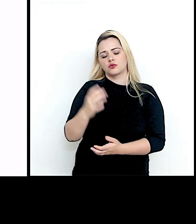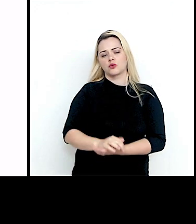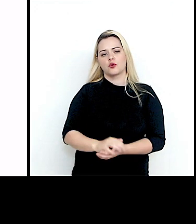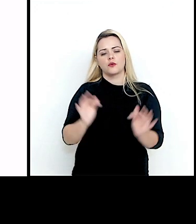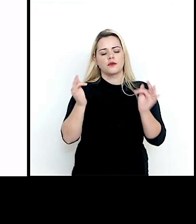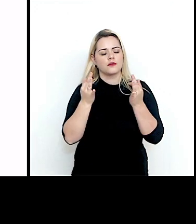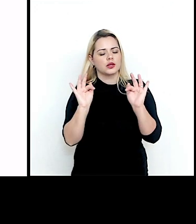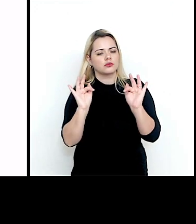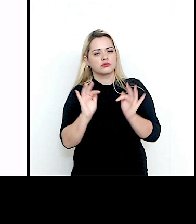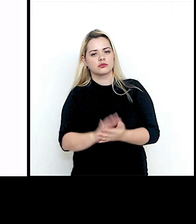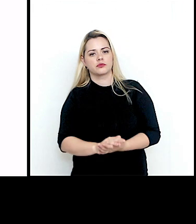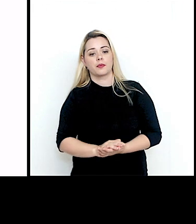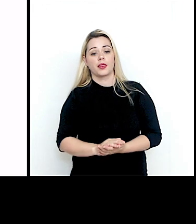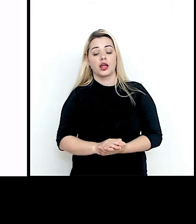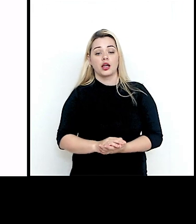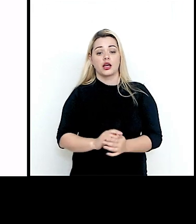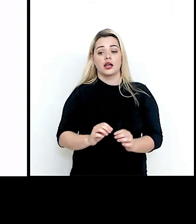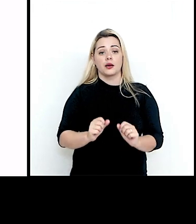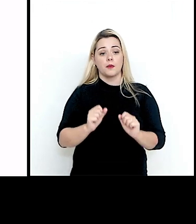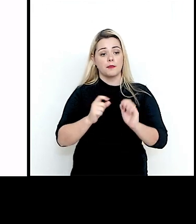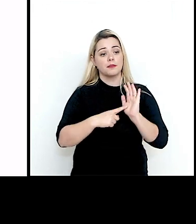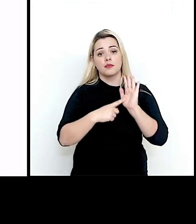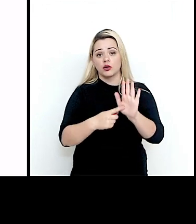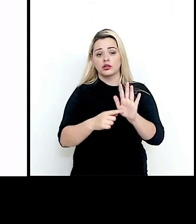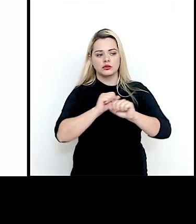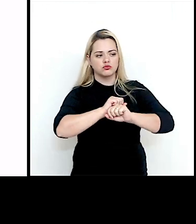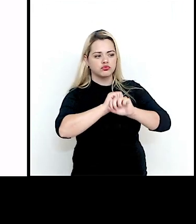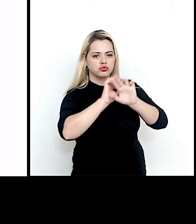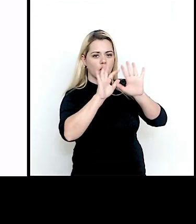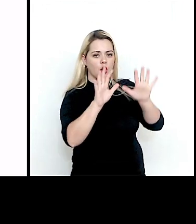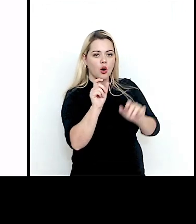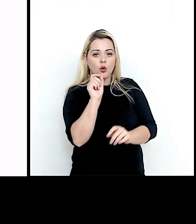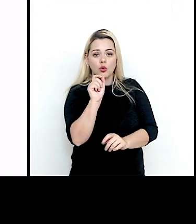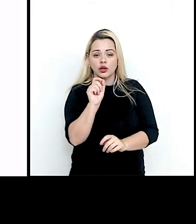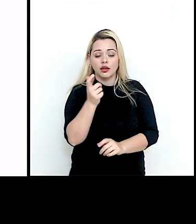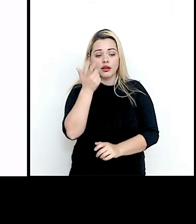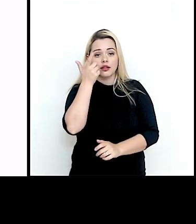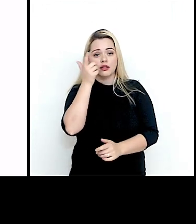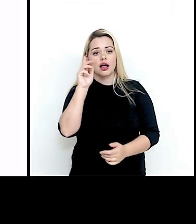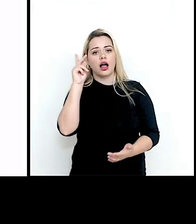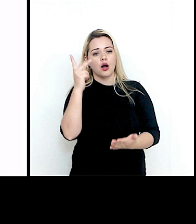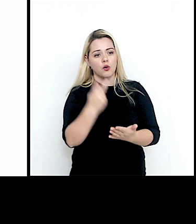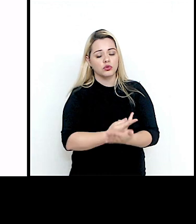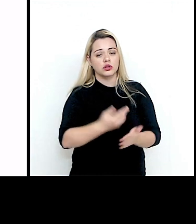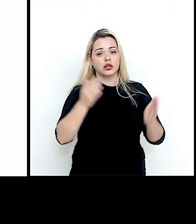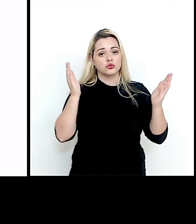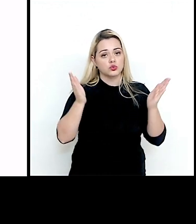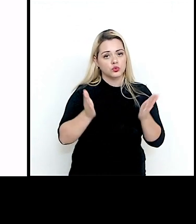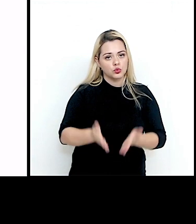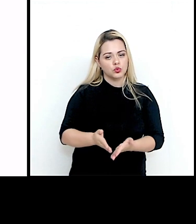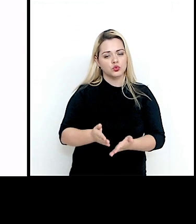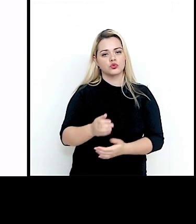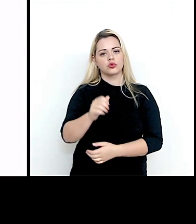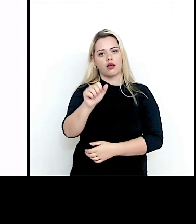sintético mas eu acho que mostra uma maneira muito clara é o que está ocorrendo na Ásia Central hoje